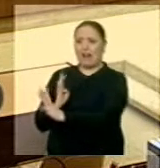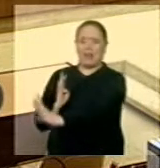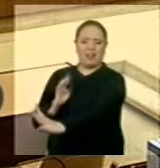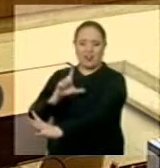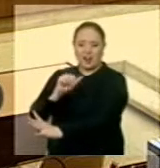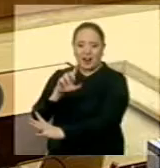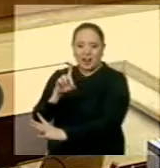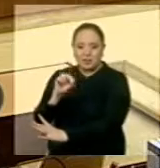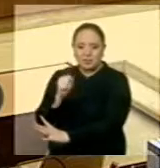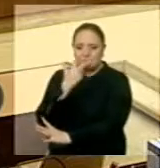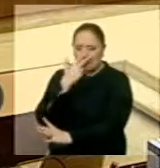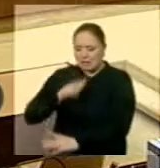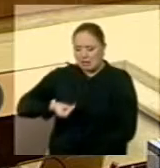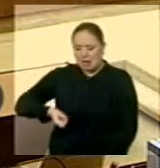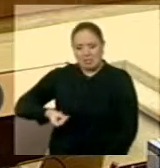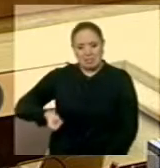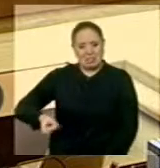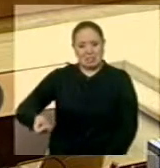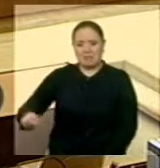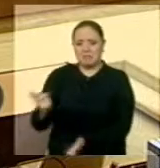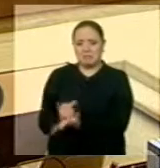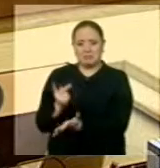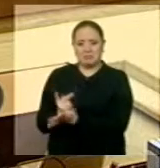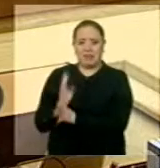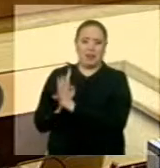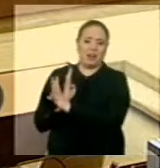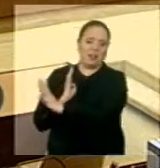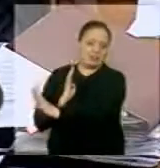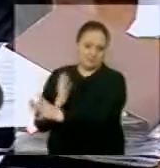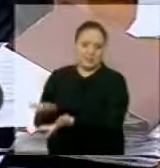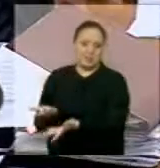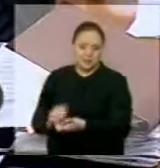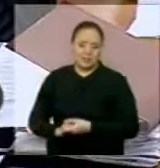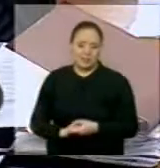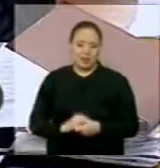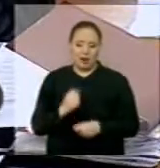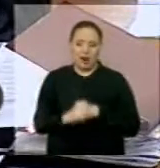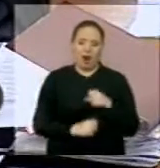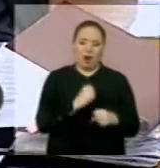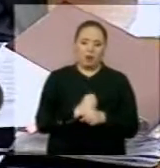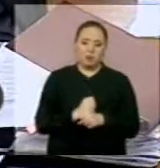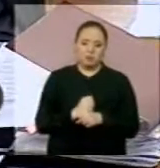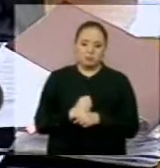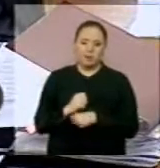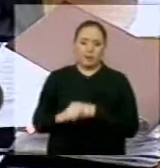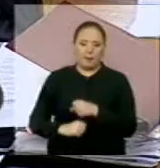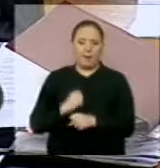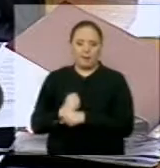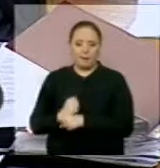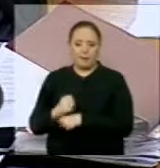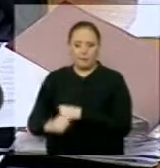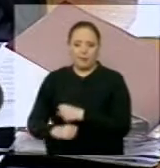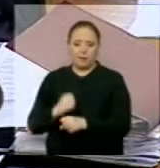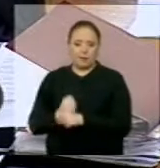aí ad eternum. Basta verificar, ano após ano, a diminuição do número